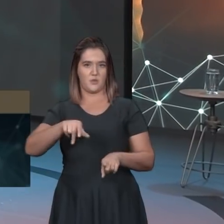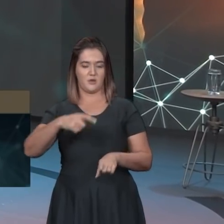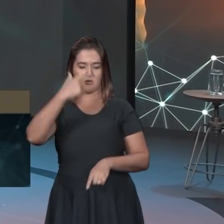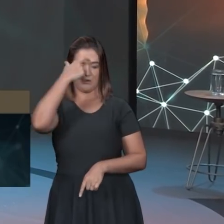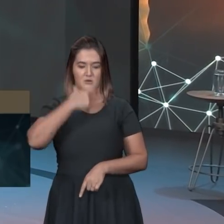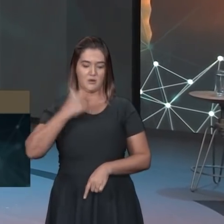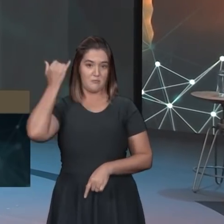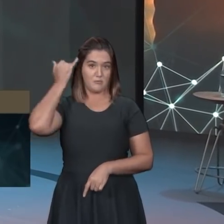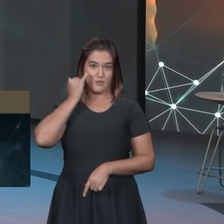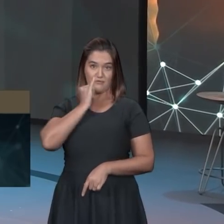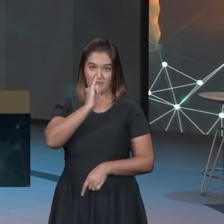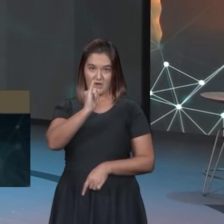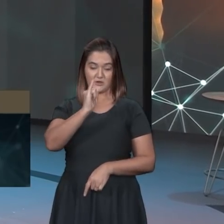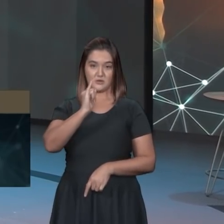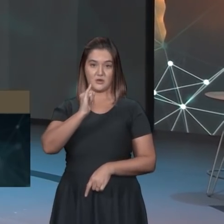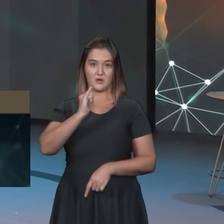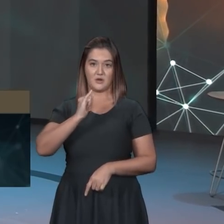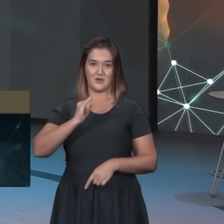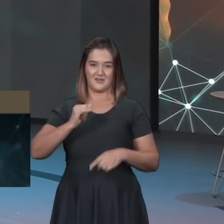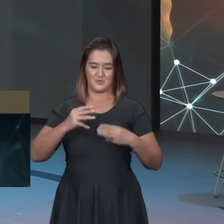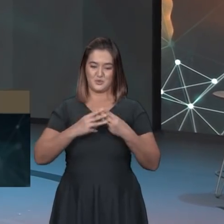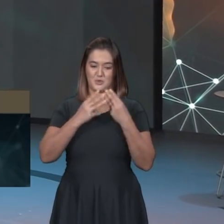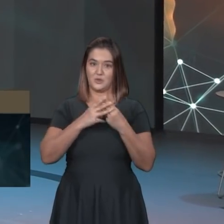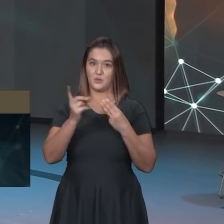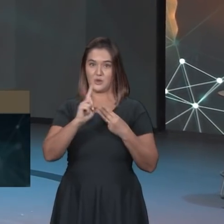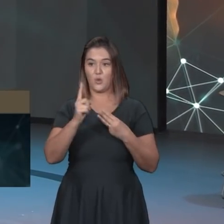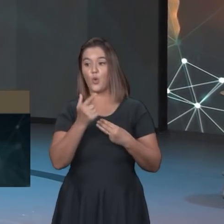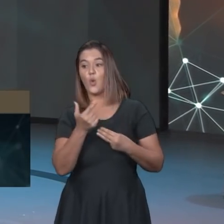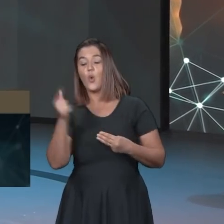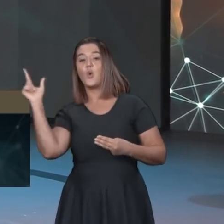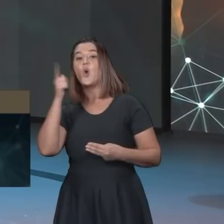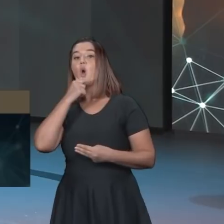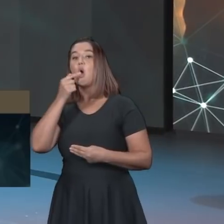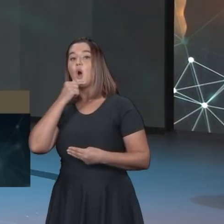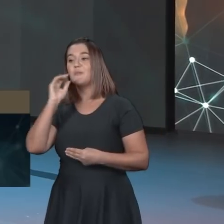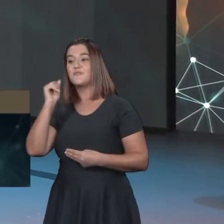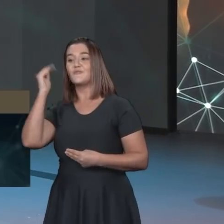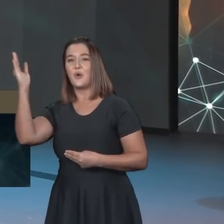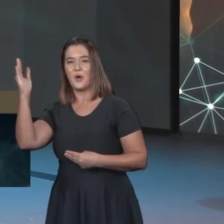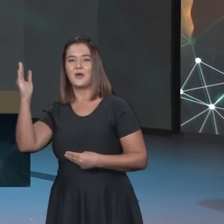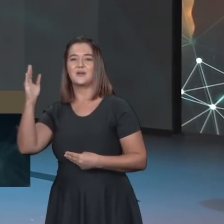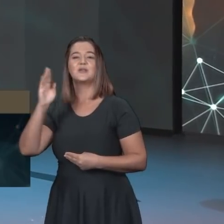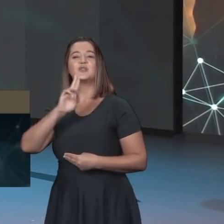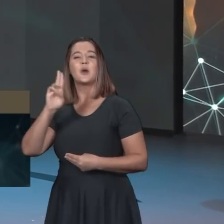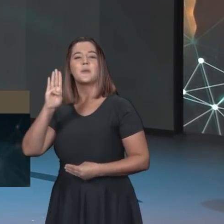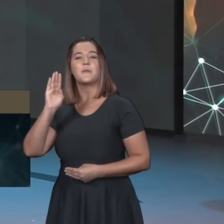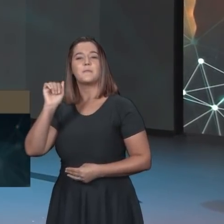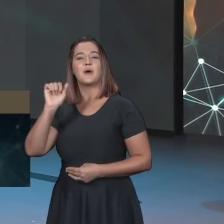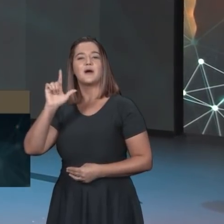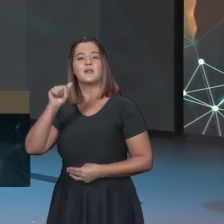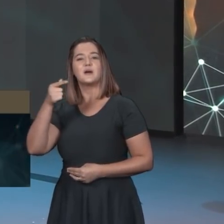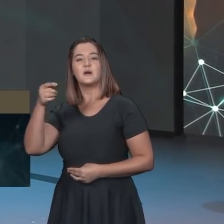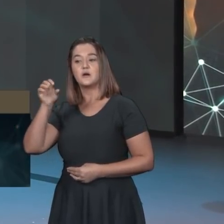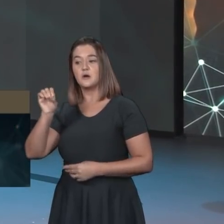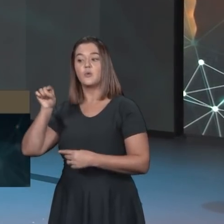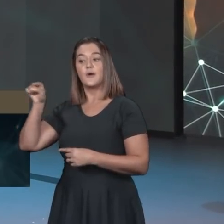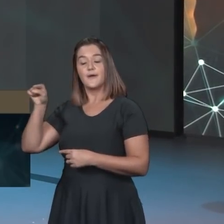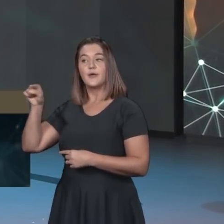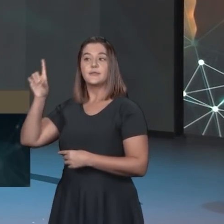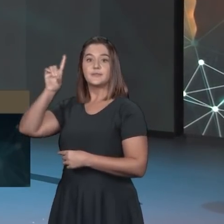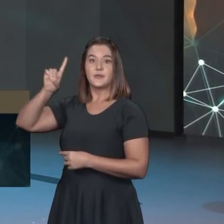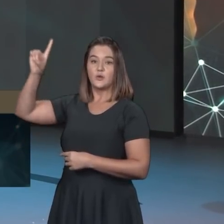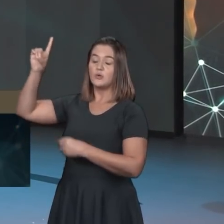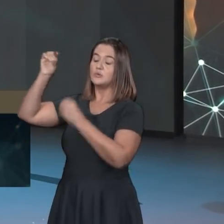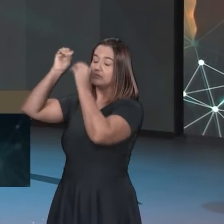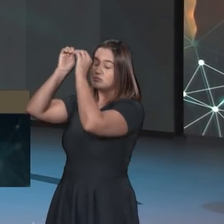mas sim por um profeta pagão, chamado Balaão. E Balaão, quando profetizou, usado por Deus para falar do futuro,